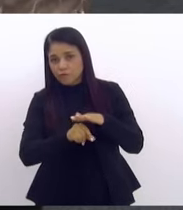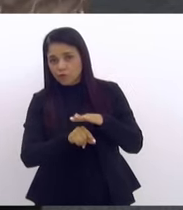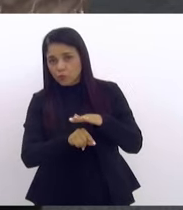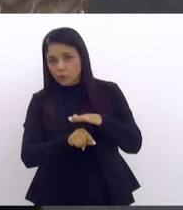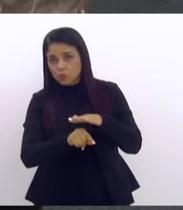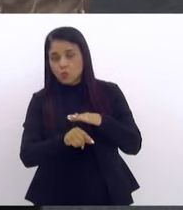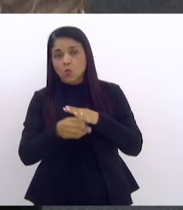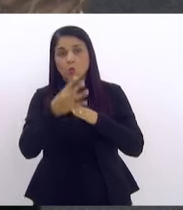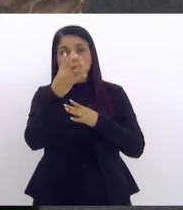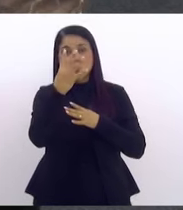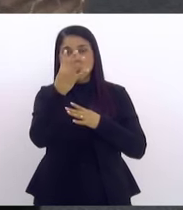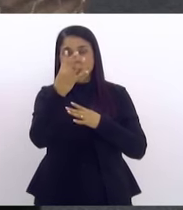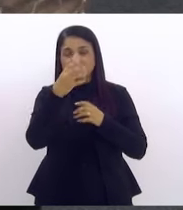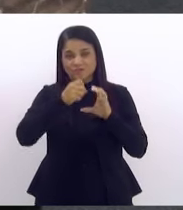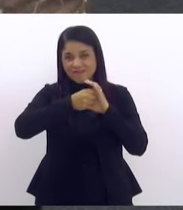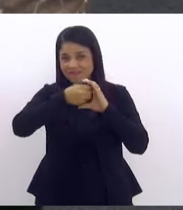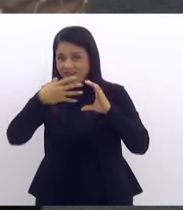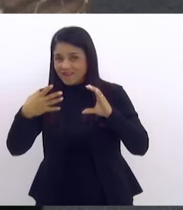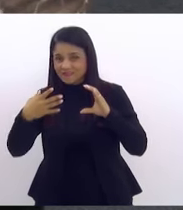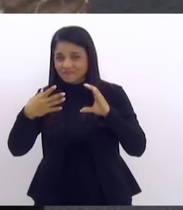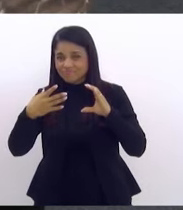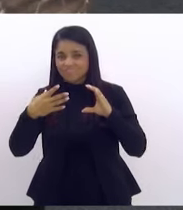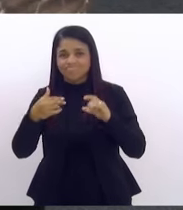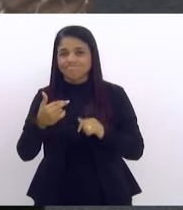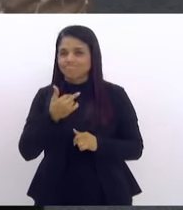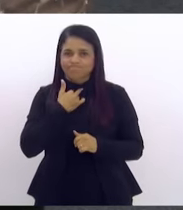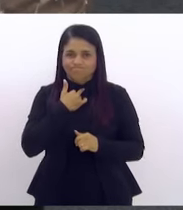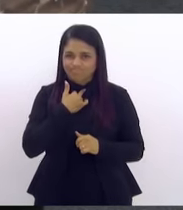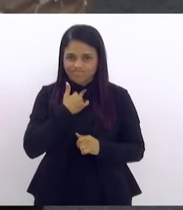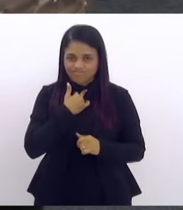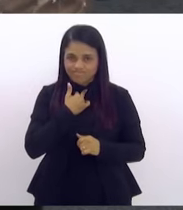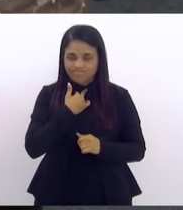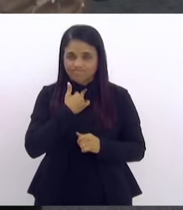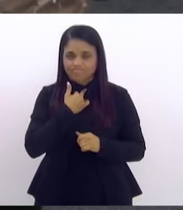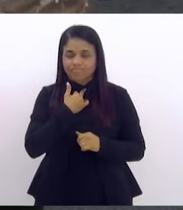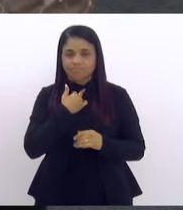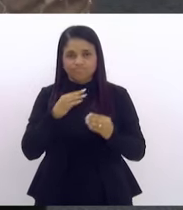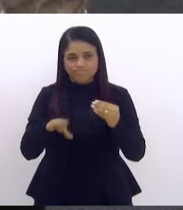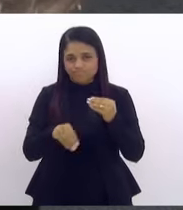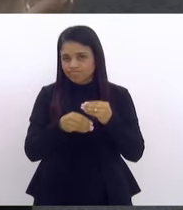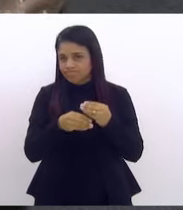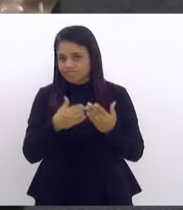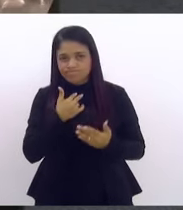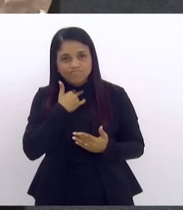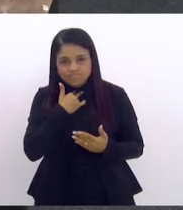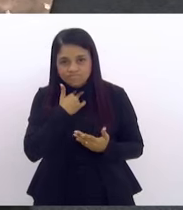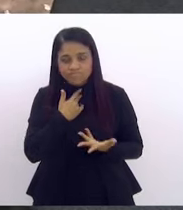4 quesitos que não pode incidir. E tem também